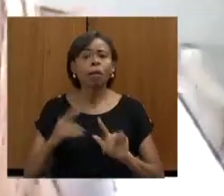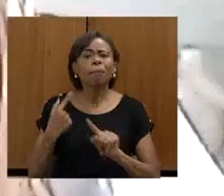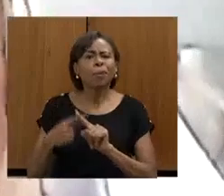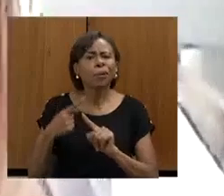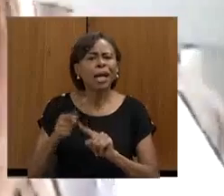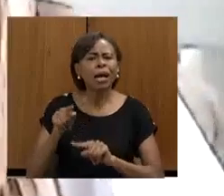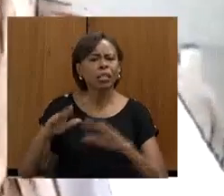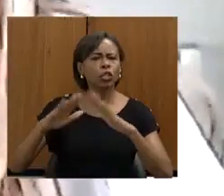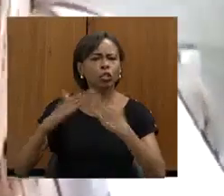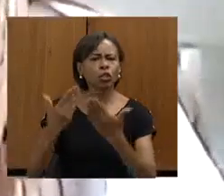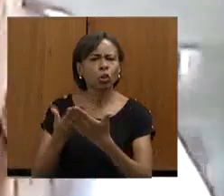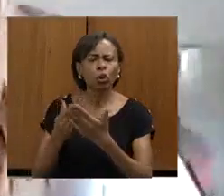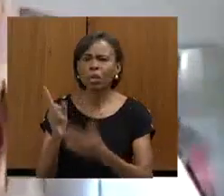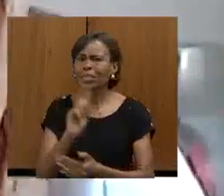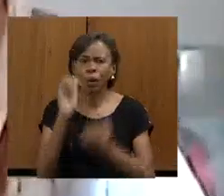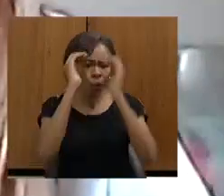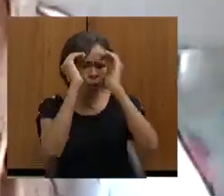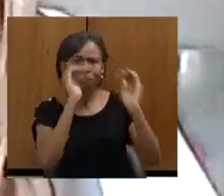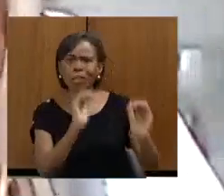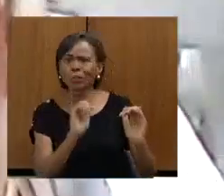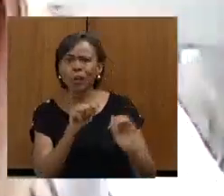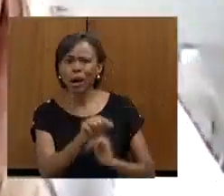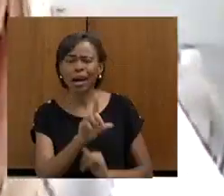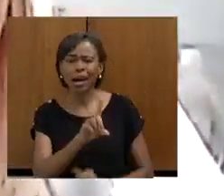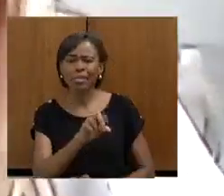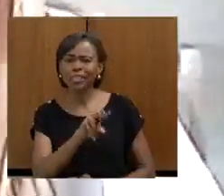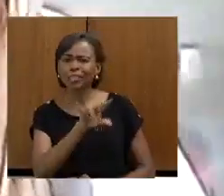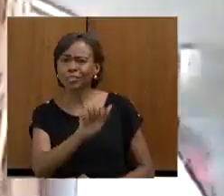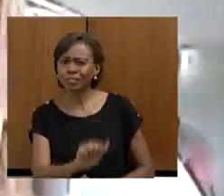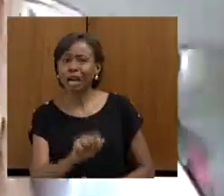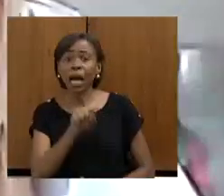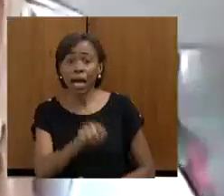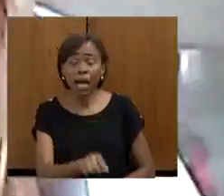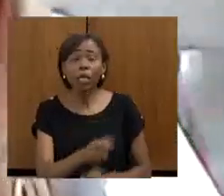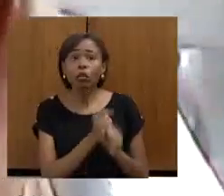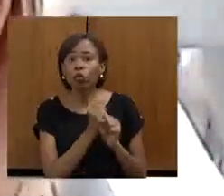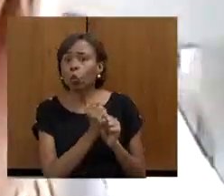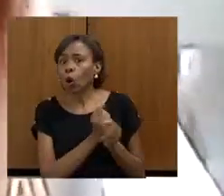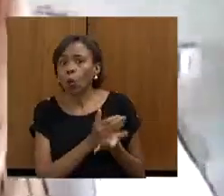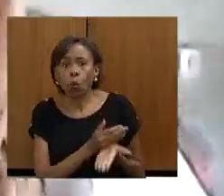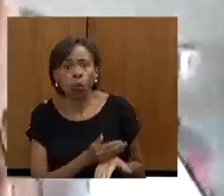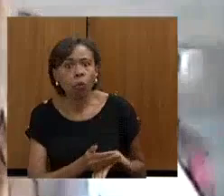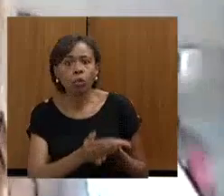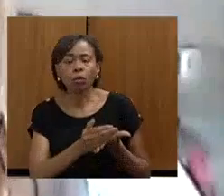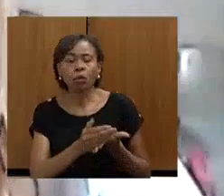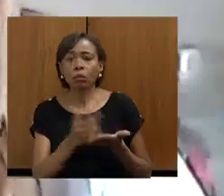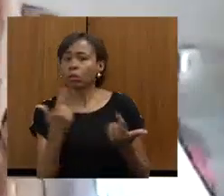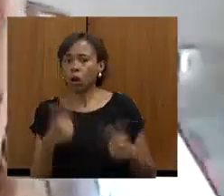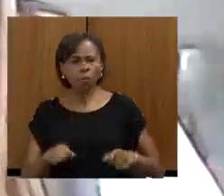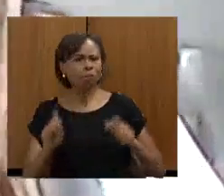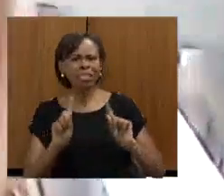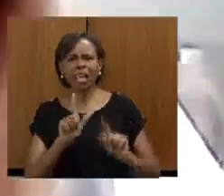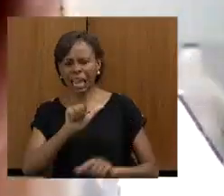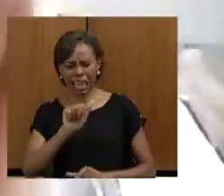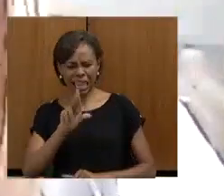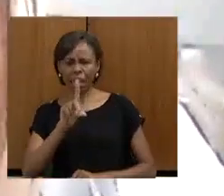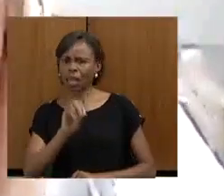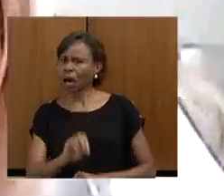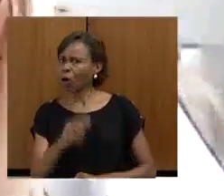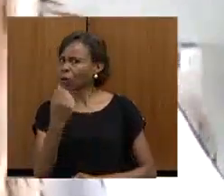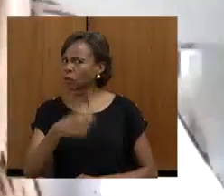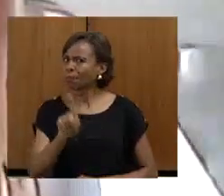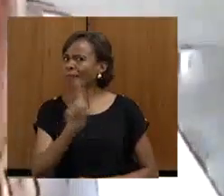a diva? Se ela está desde o início do ano, independente de laudo, não é o laudo que vai